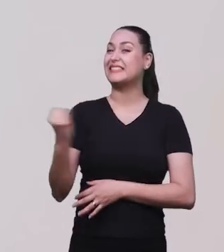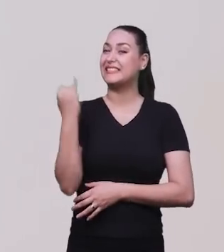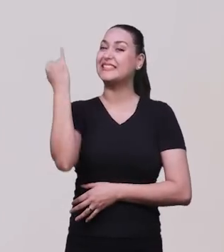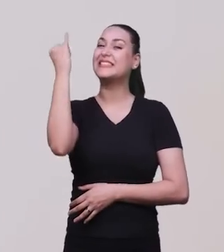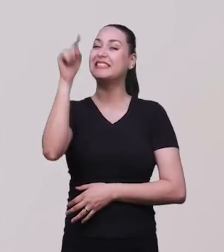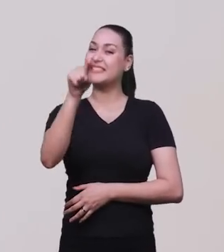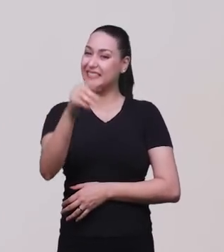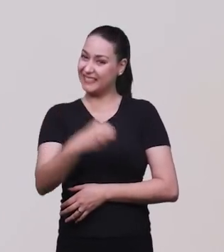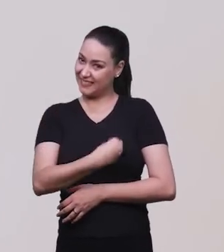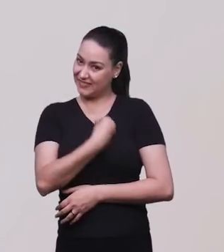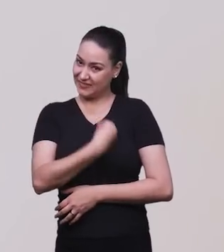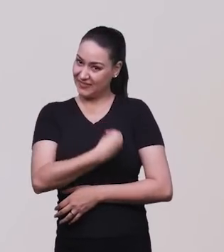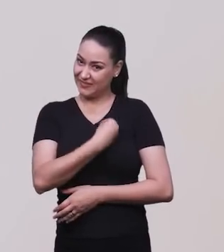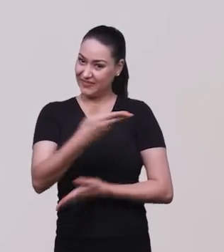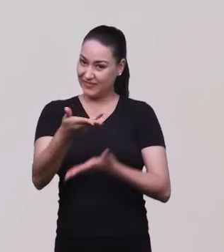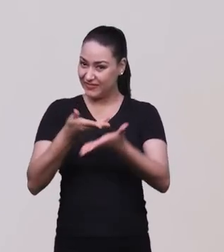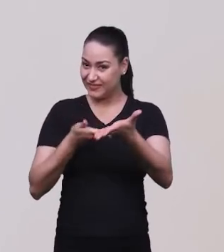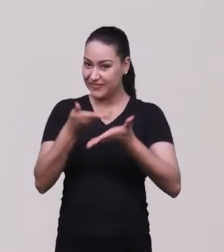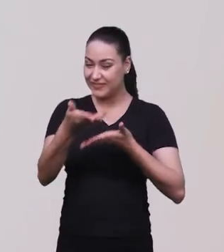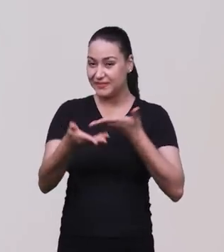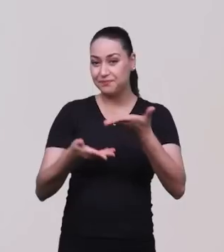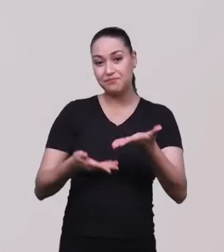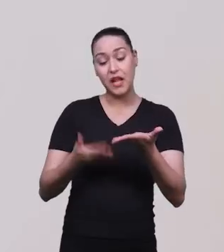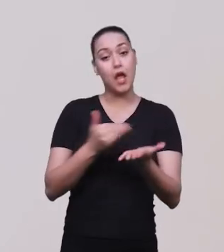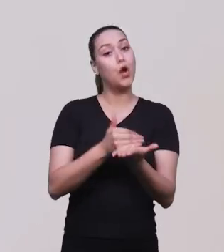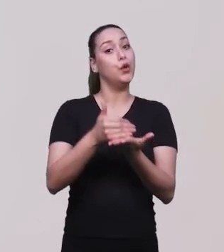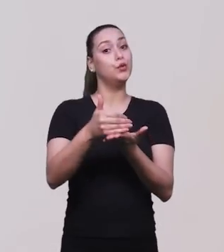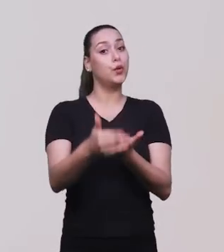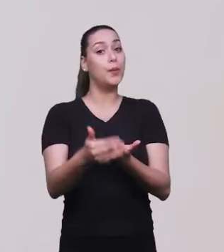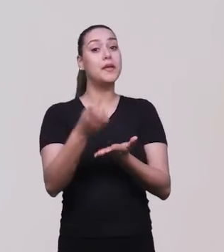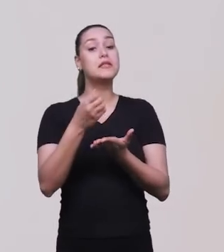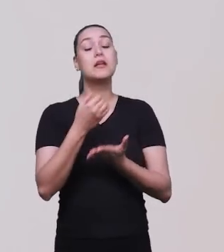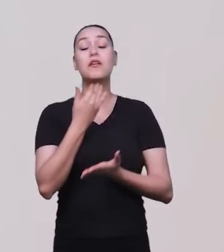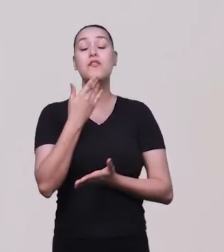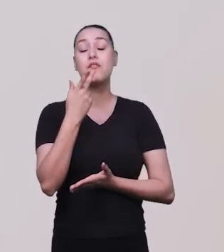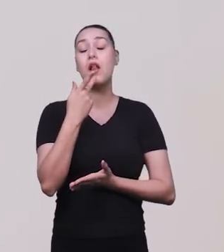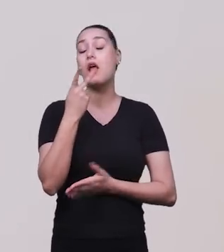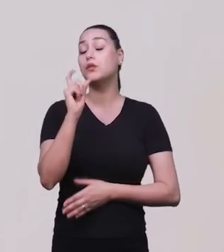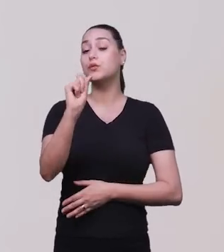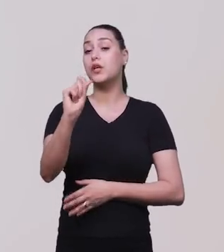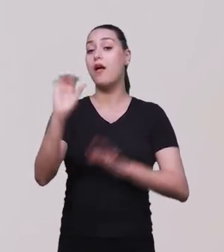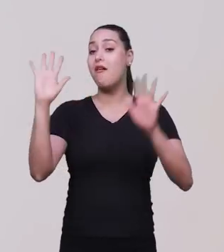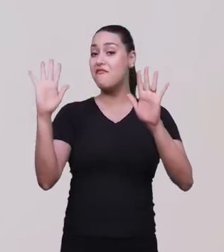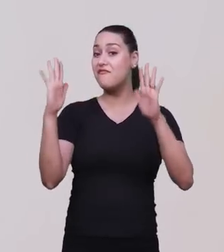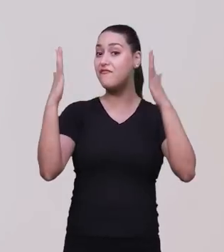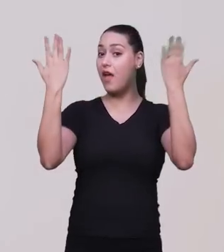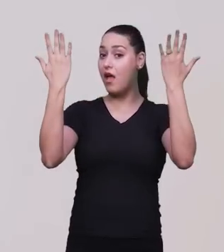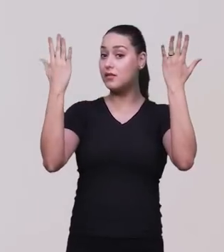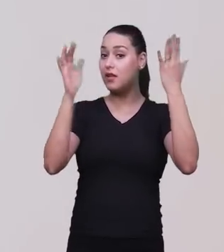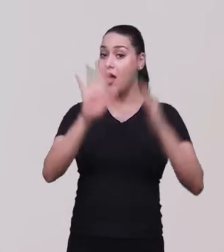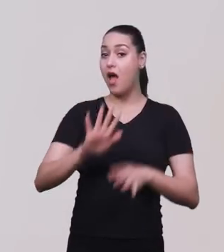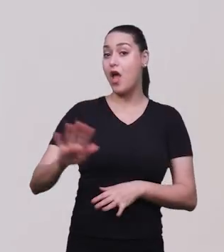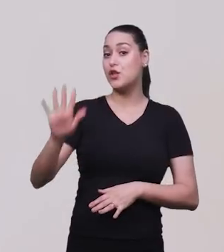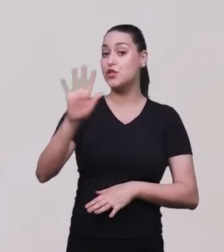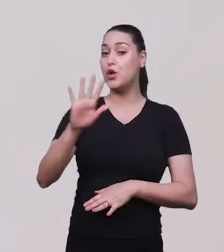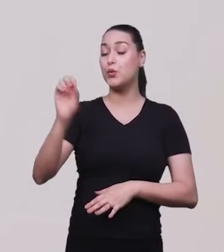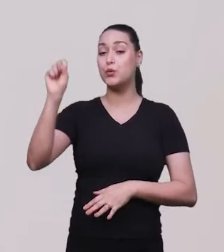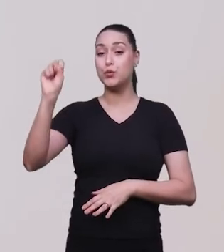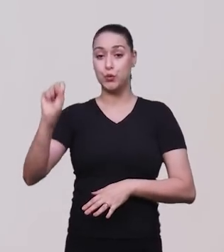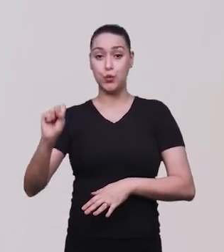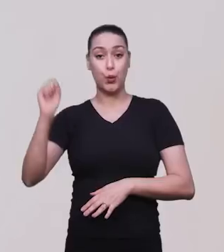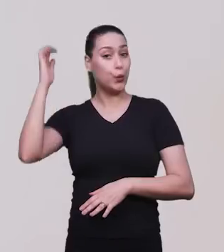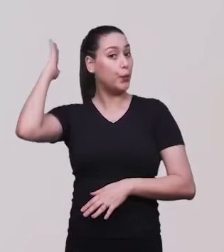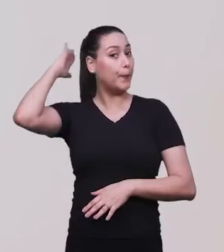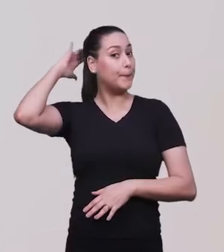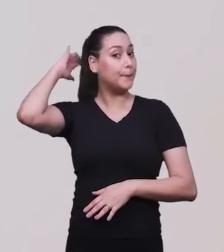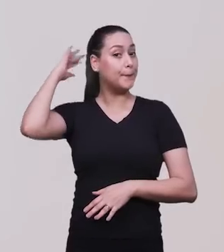muito importante a sua participação aqui conosco. E já vamos começar falando de uma festa. Uma festa que aconteceu ali na região sul do Pará,